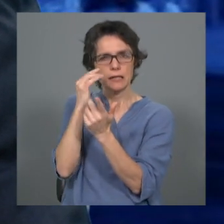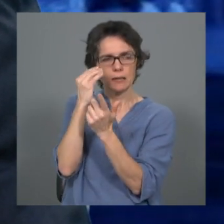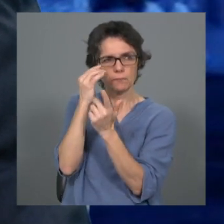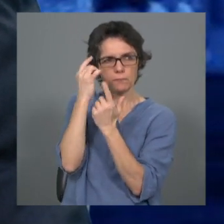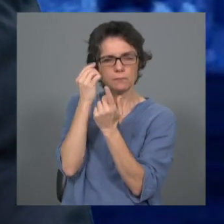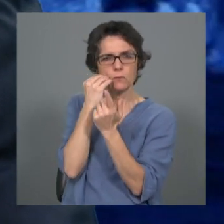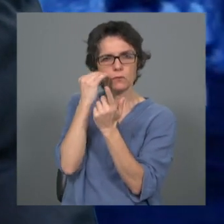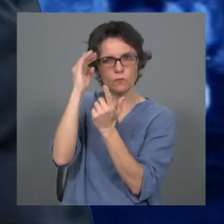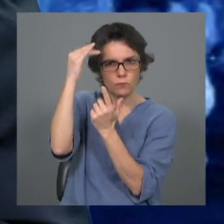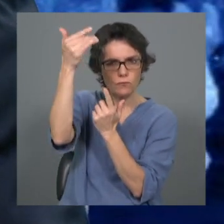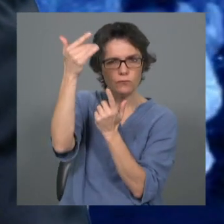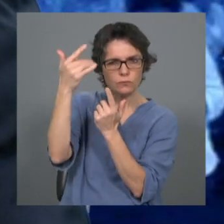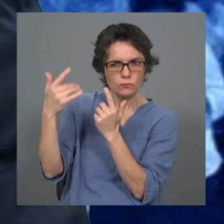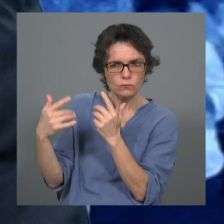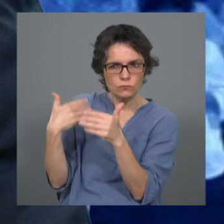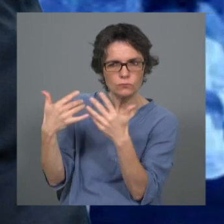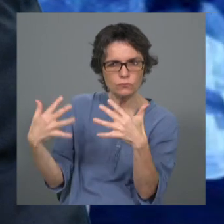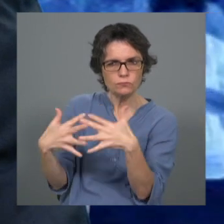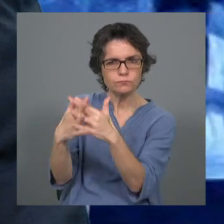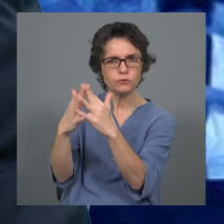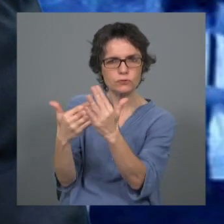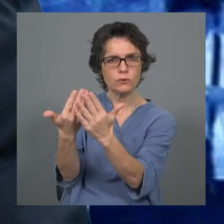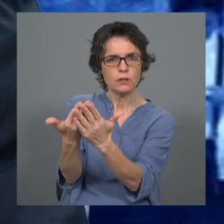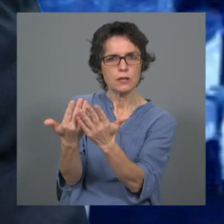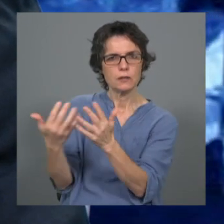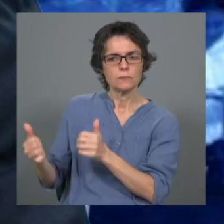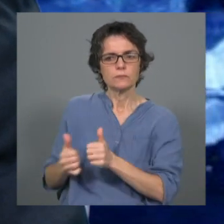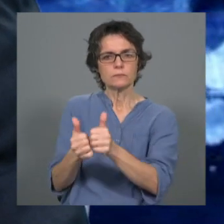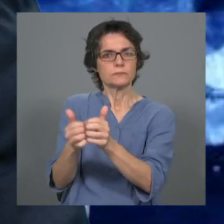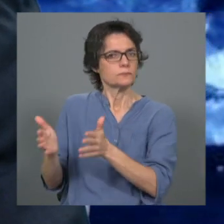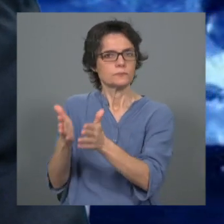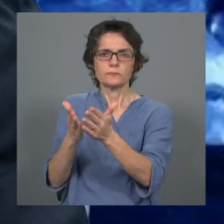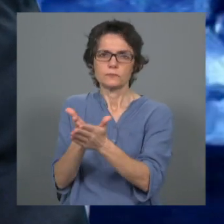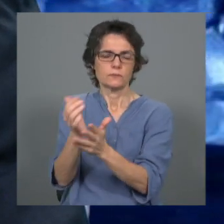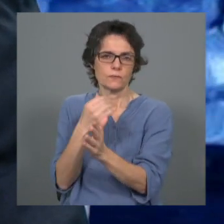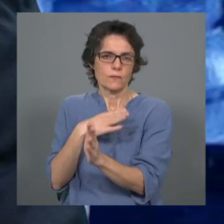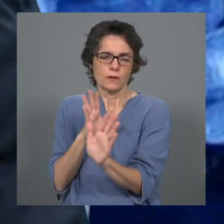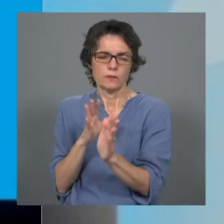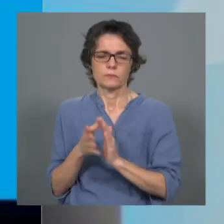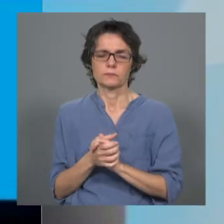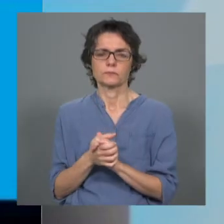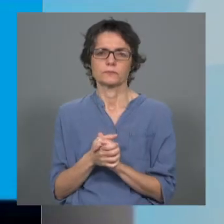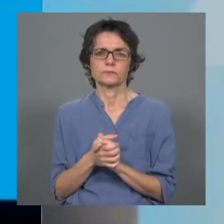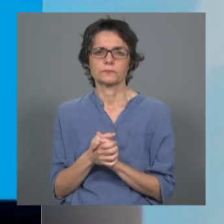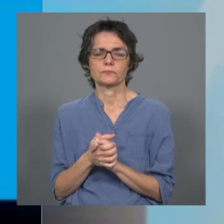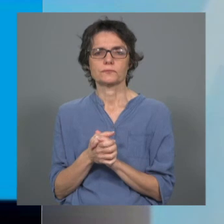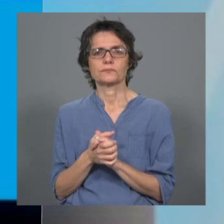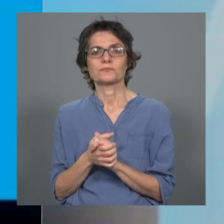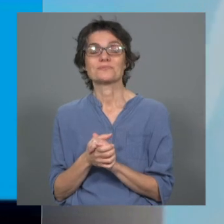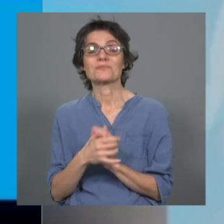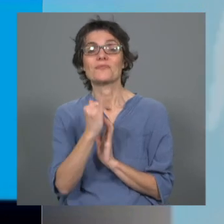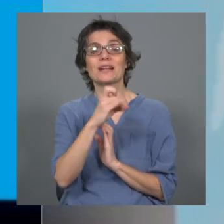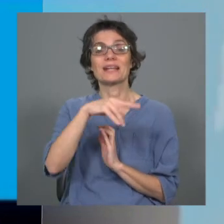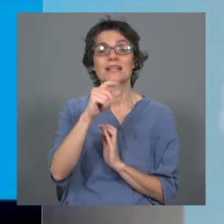porque a ideia é continuar a caminhar neste sentido sinodal também. Inês Sota, na